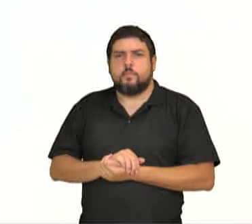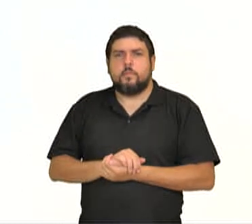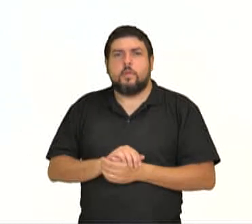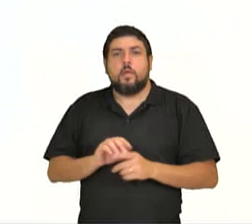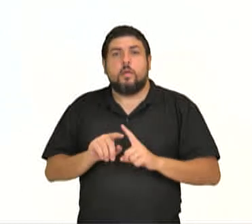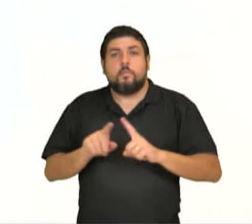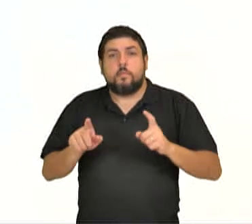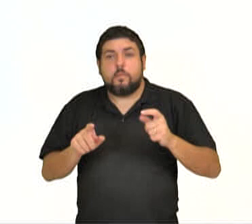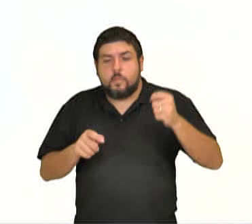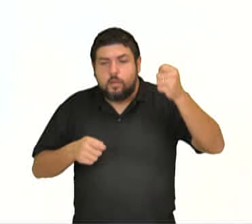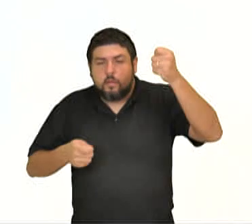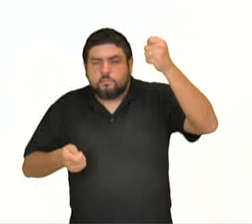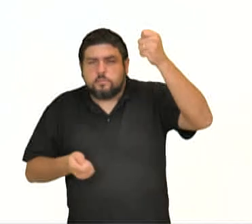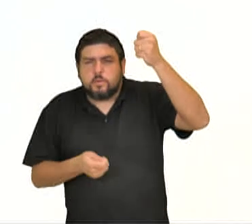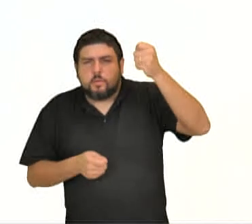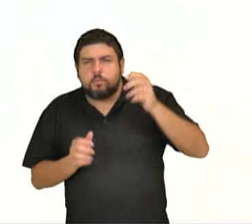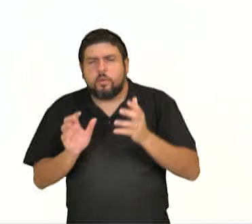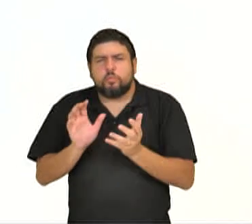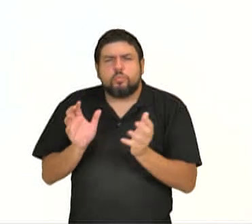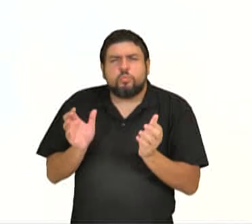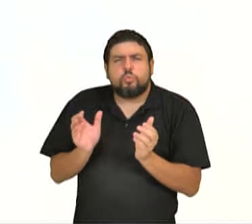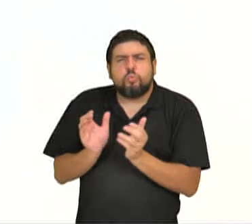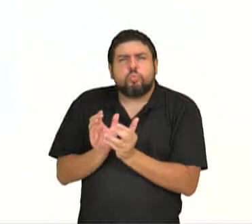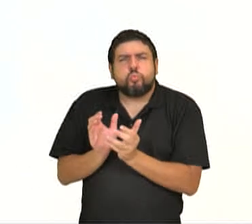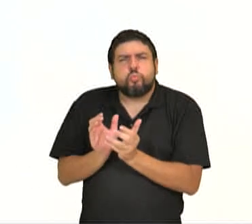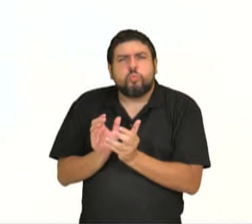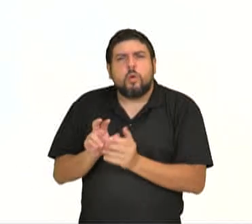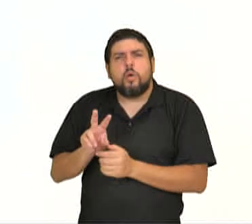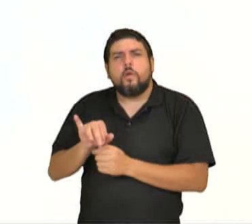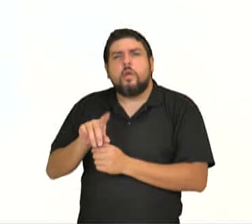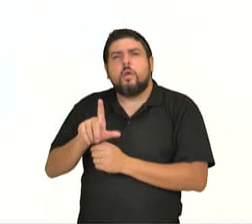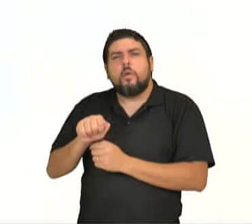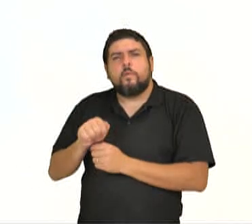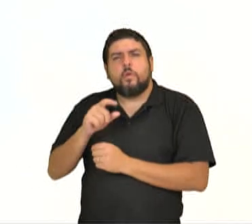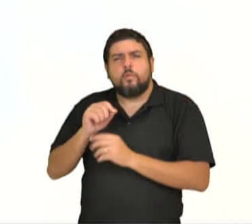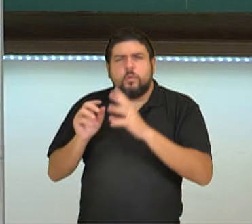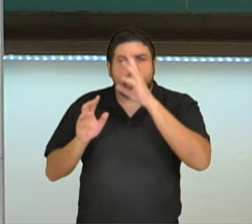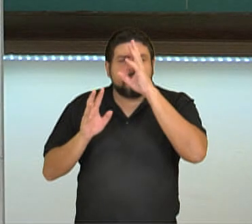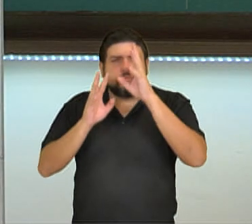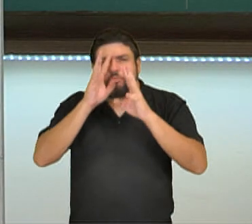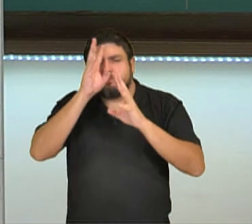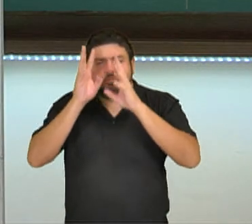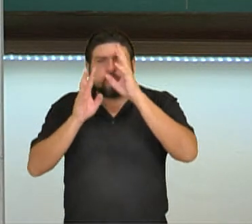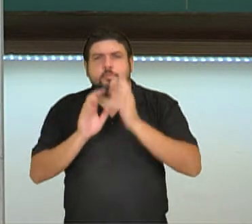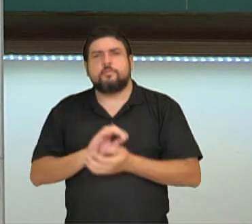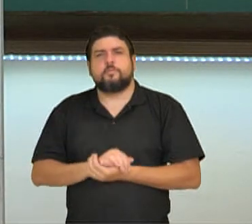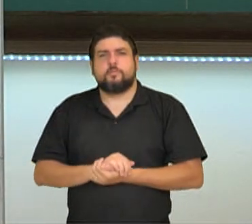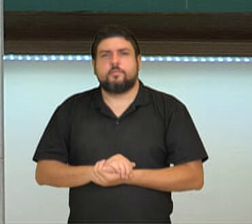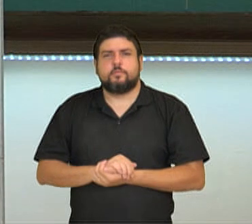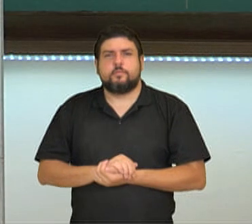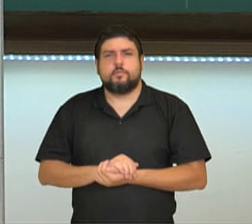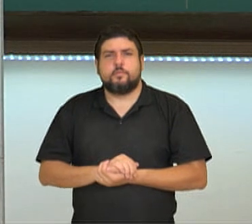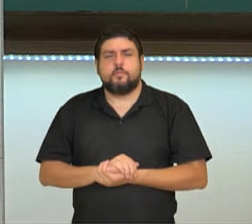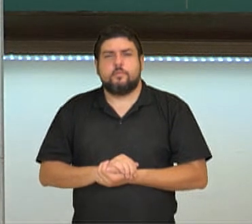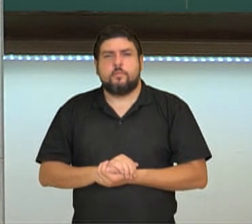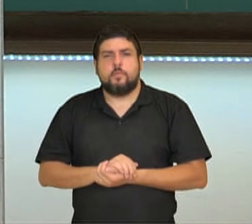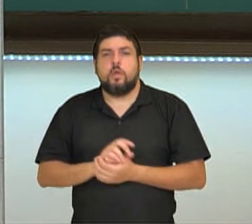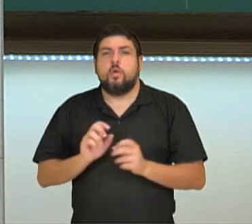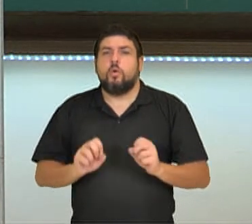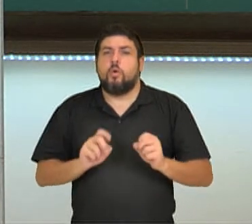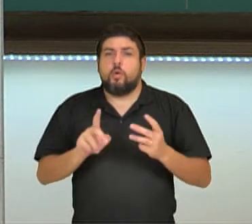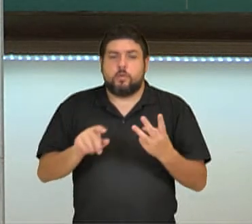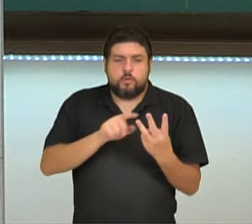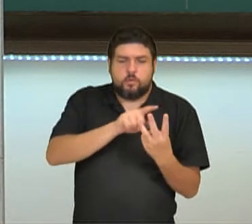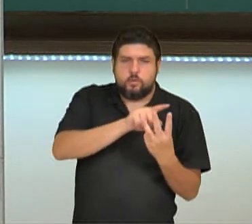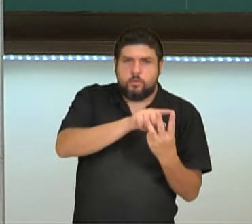para improvisos possíveis e infinitamente variados. Então, apesar deles terem 3 toques diferentes,